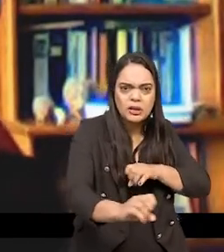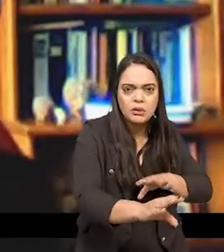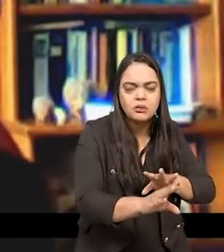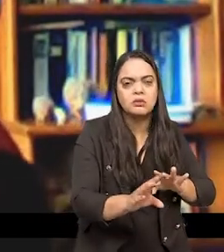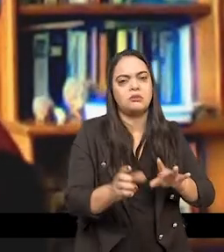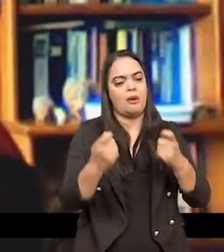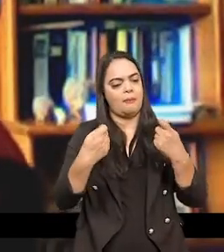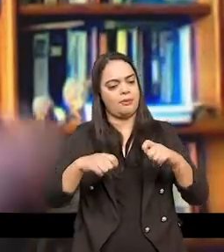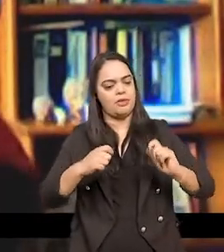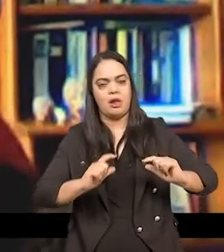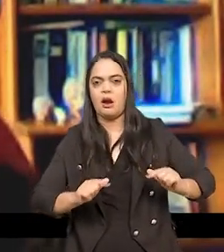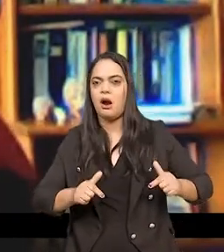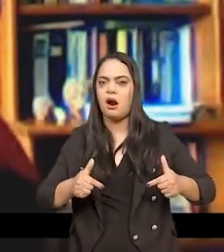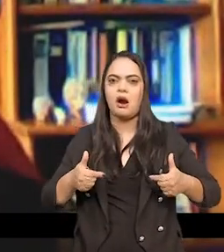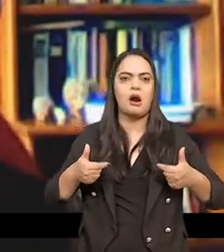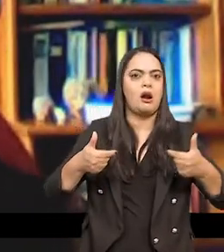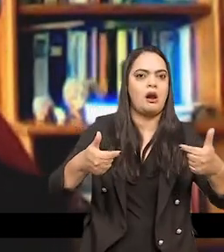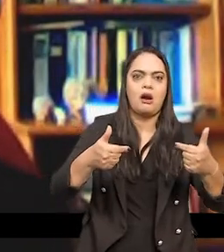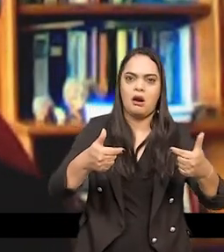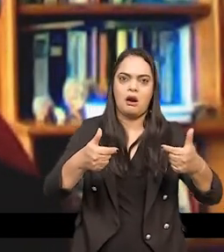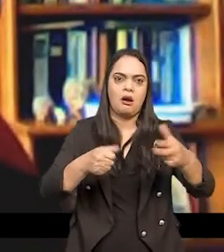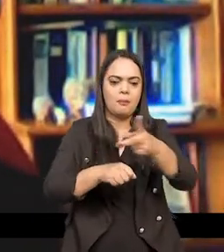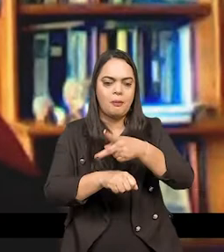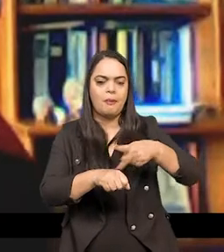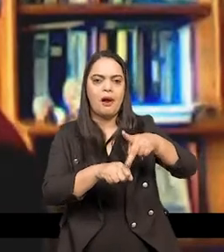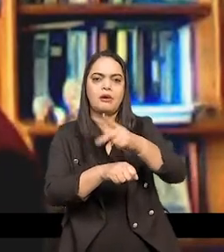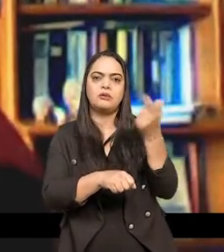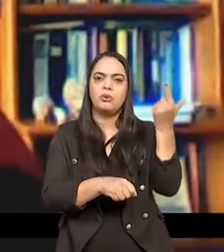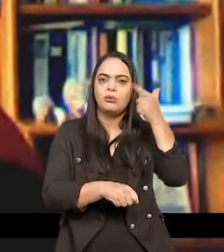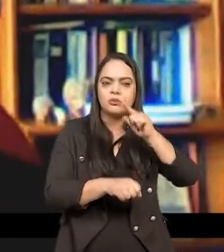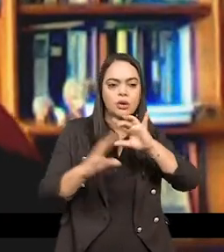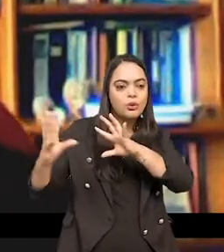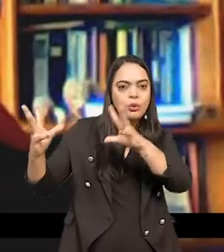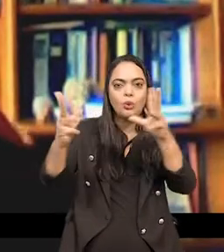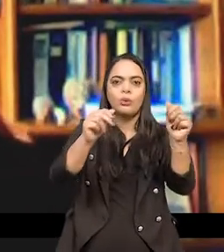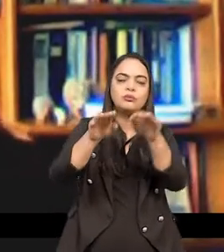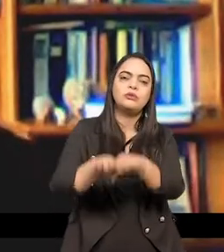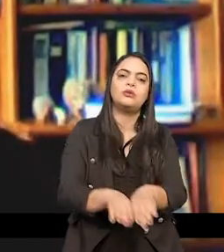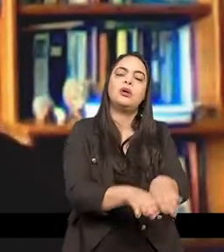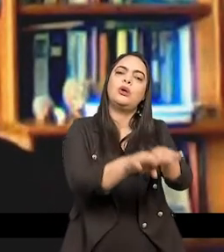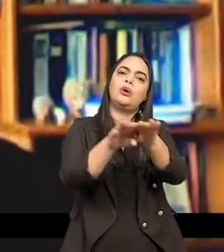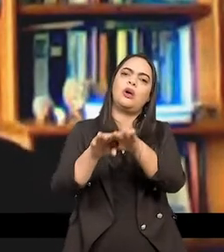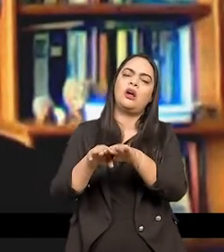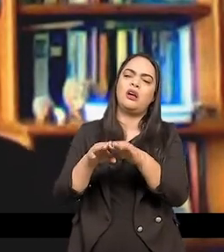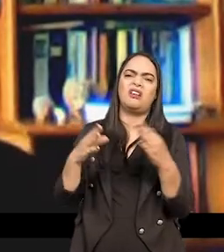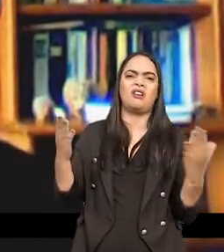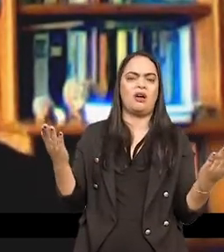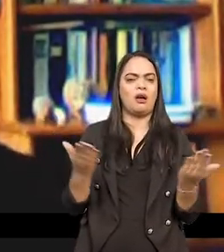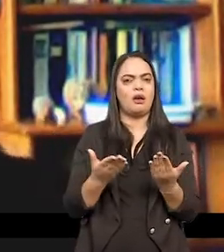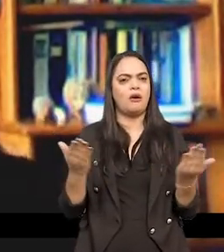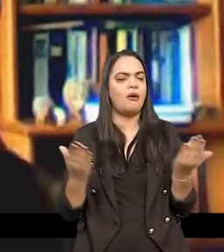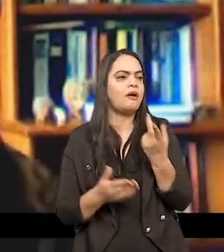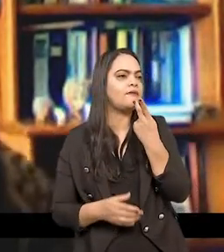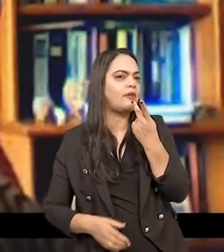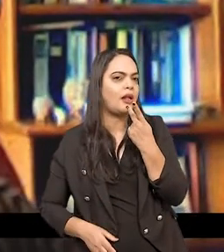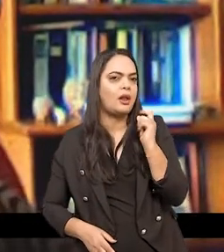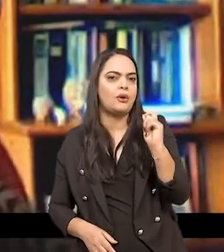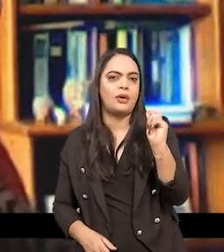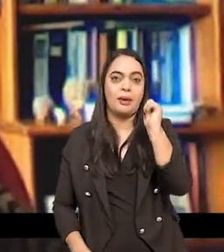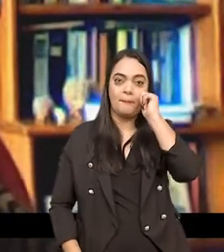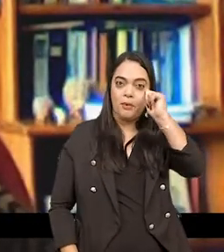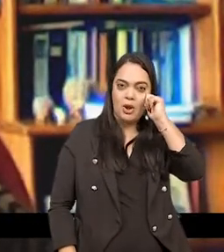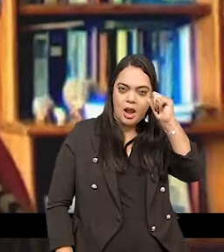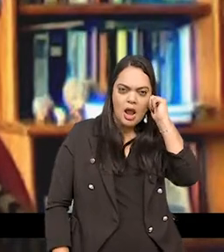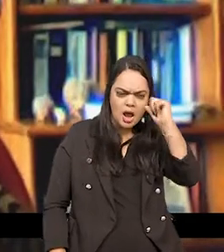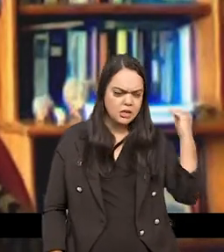devemos lutar ainda para que esse país seja igualitário. Então, agora, tu falar de figuras icônicas femininas, a gente não vai achar figuras